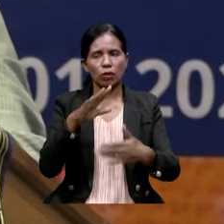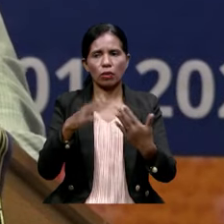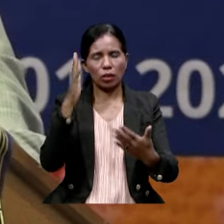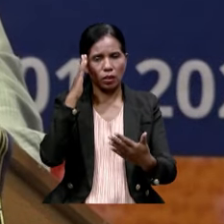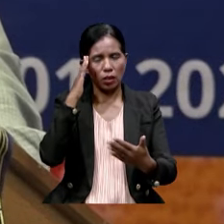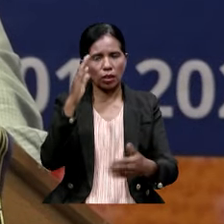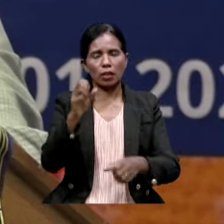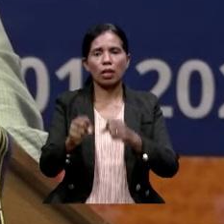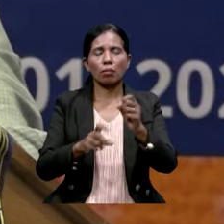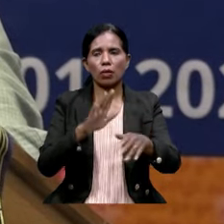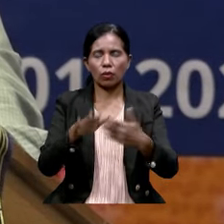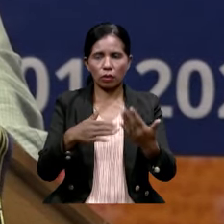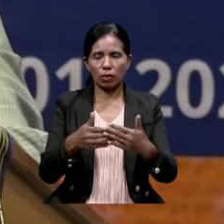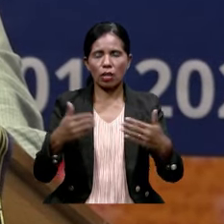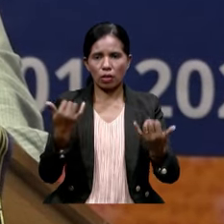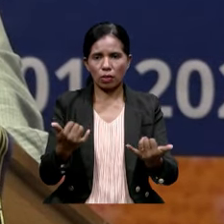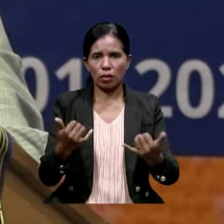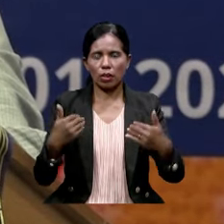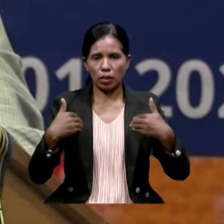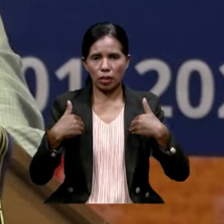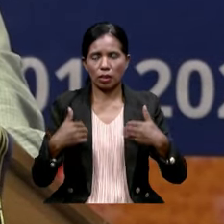a sociedade inglesa, agora ia